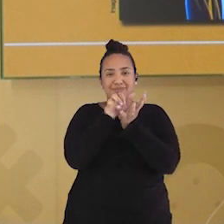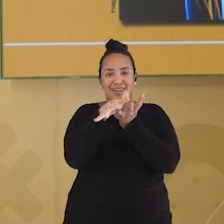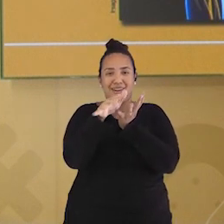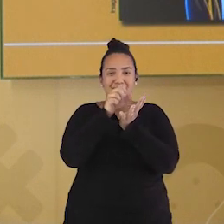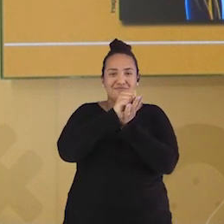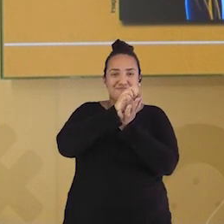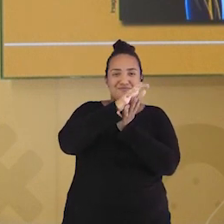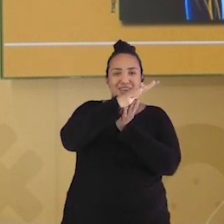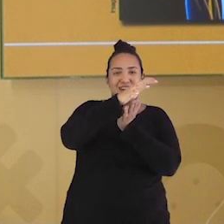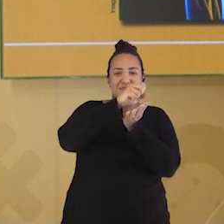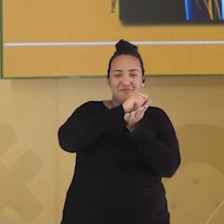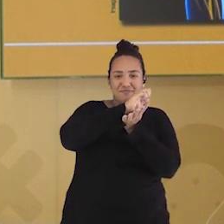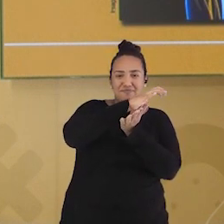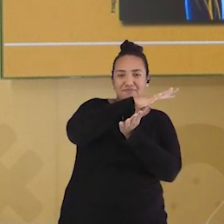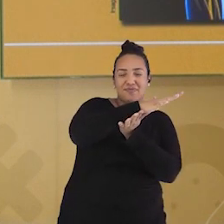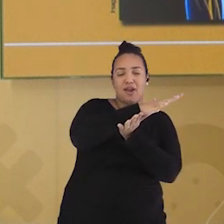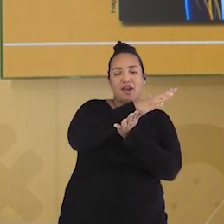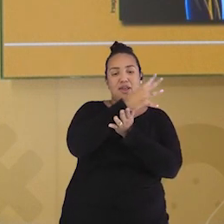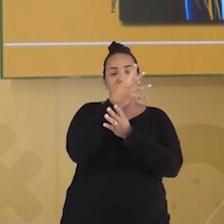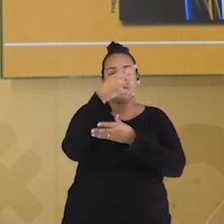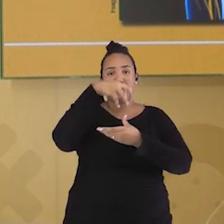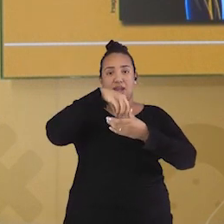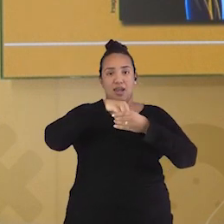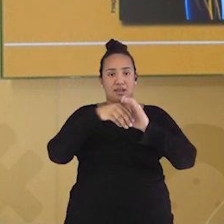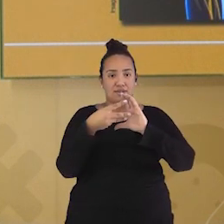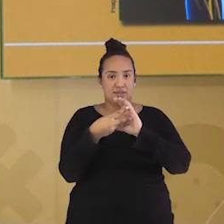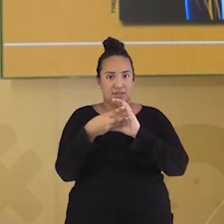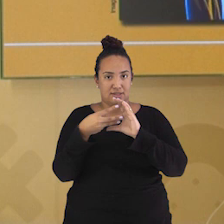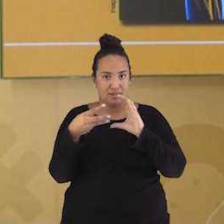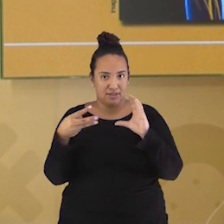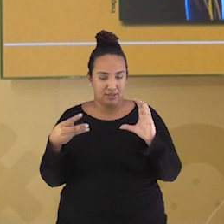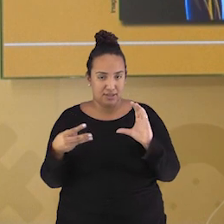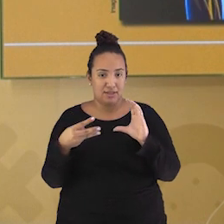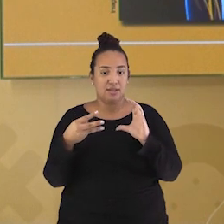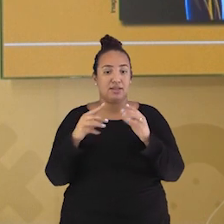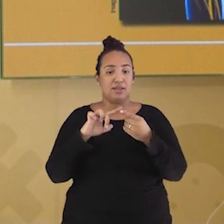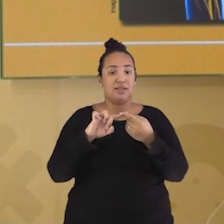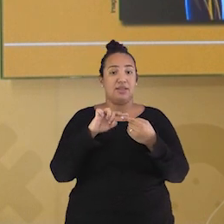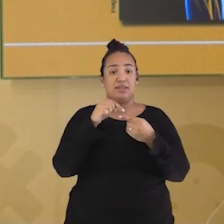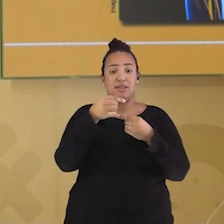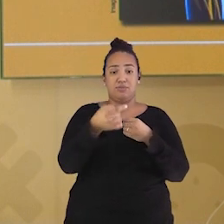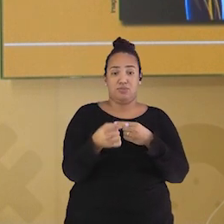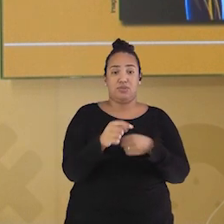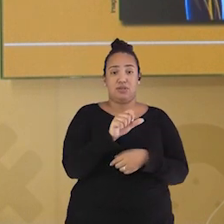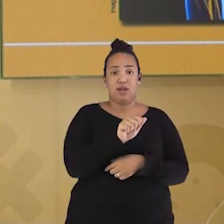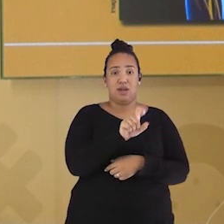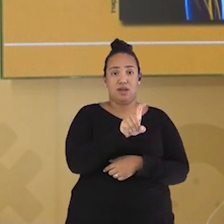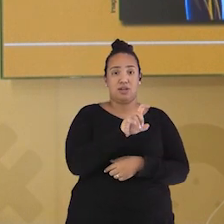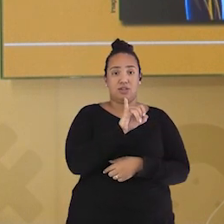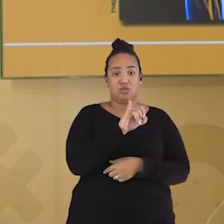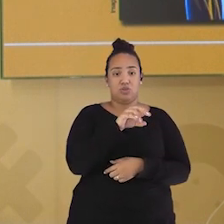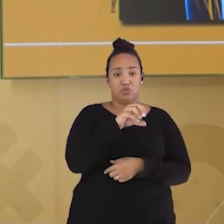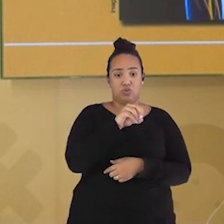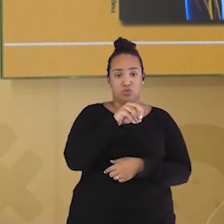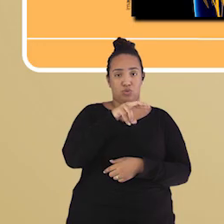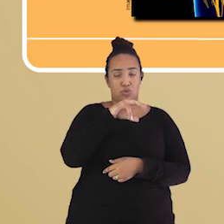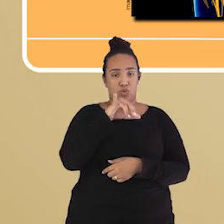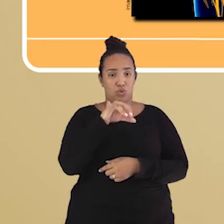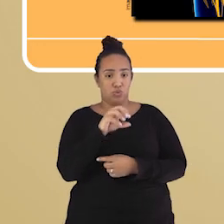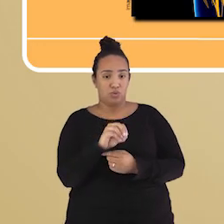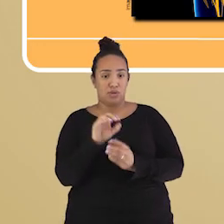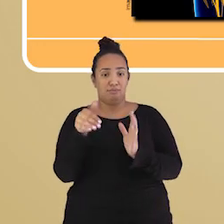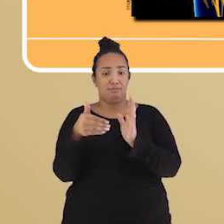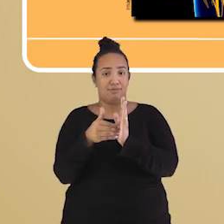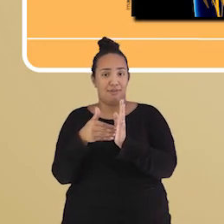e percorre o corpo celular, e depois vai do axônio para as ramificações.